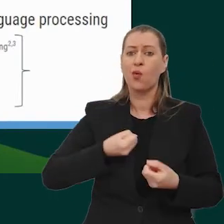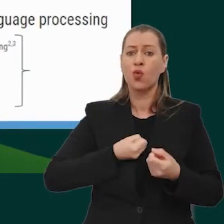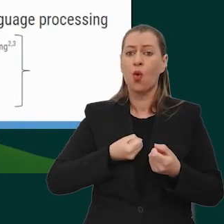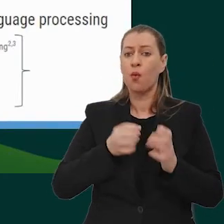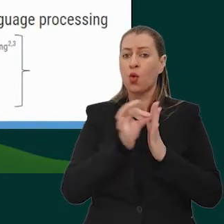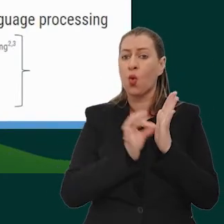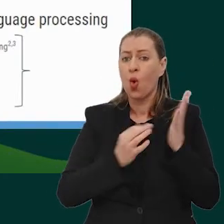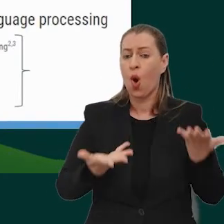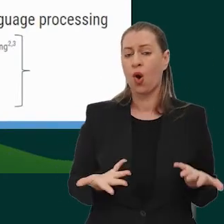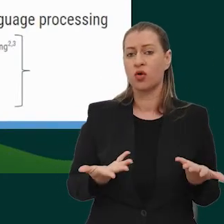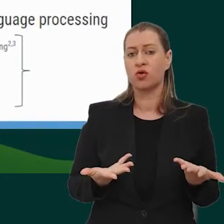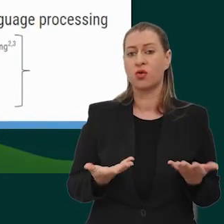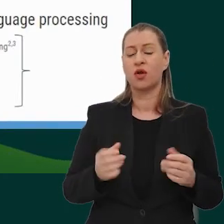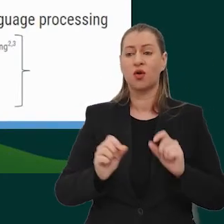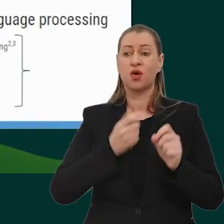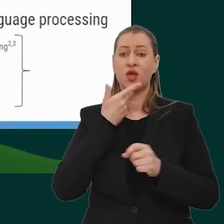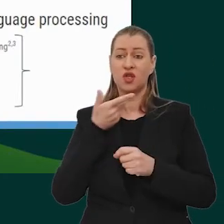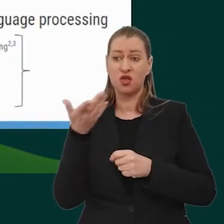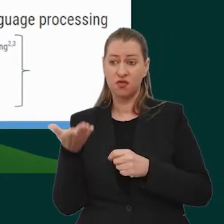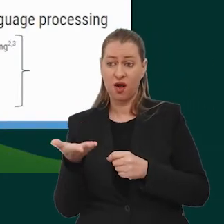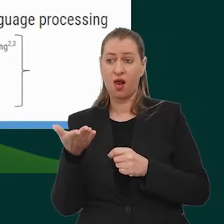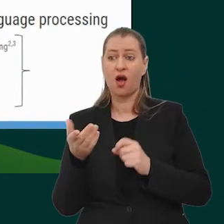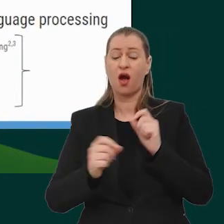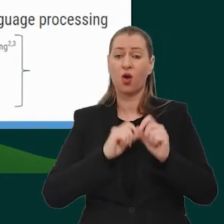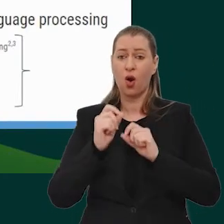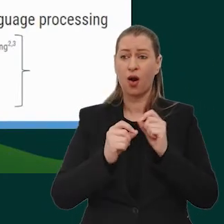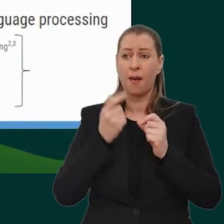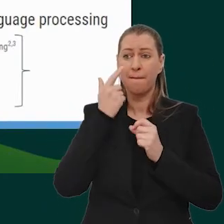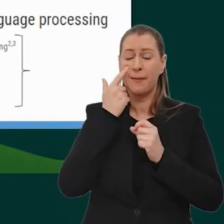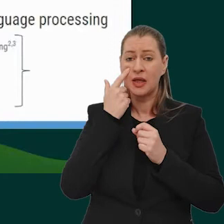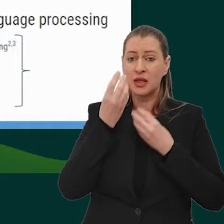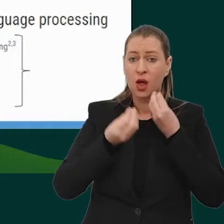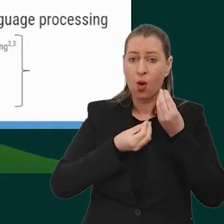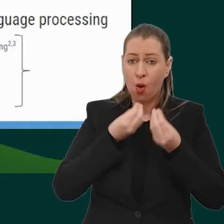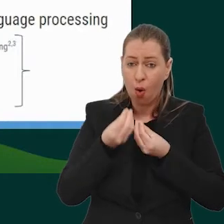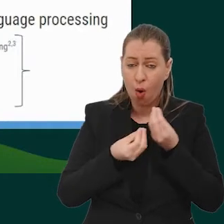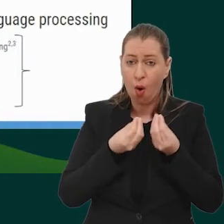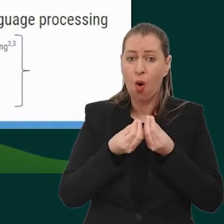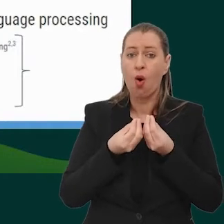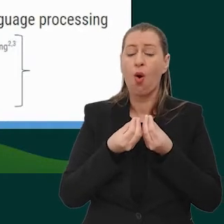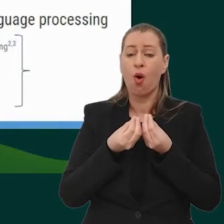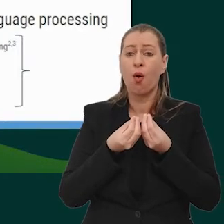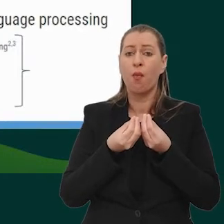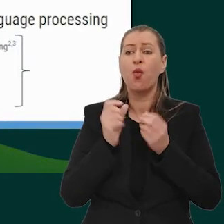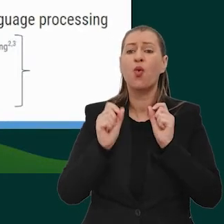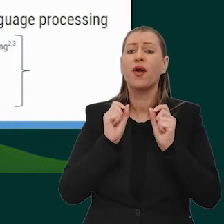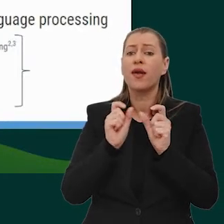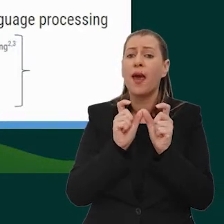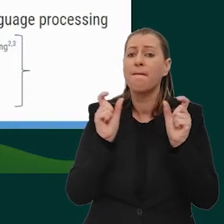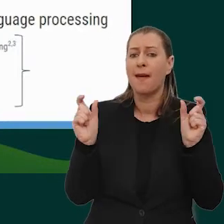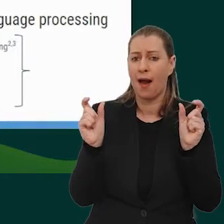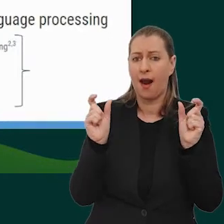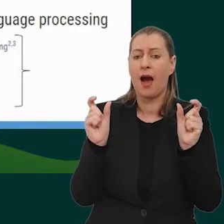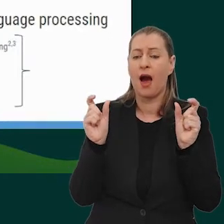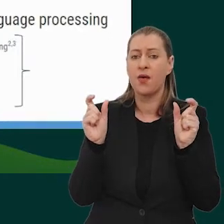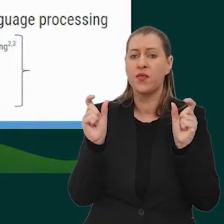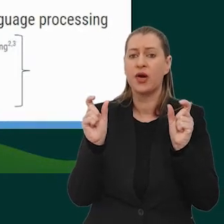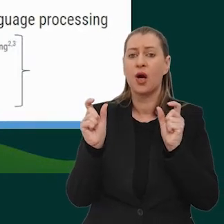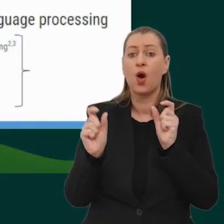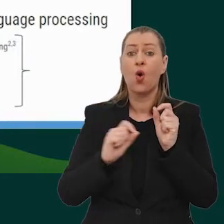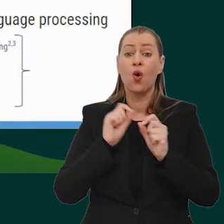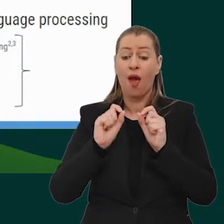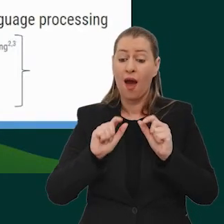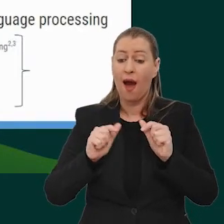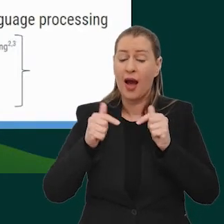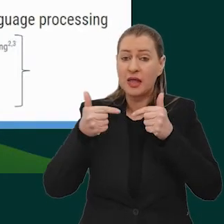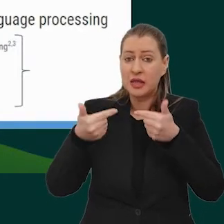reconhecimento de entidade, a gente sobe um nível, a gente quer chegar, ok, agora eu sei o que são palavras, eu sei que essas palavras são